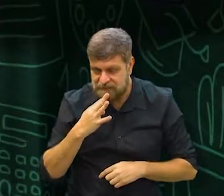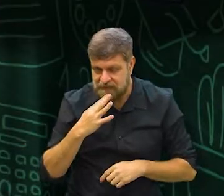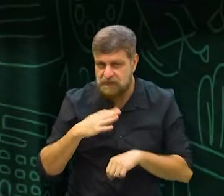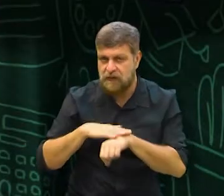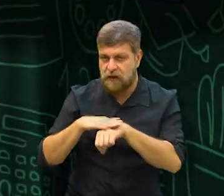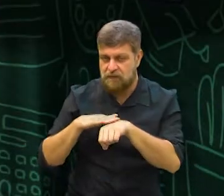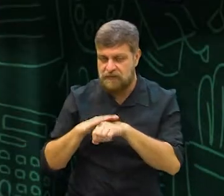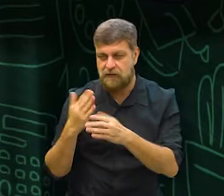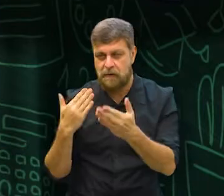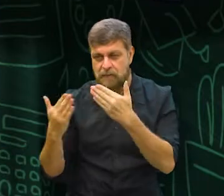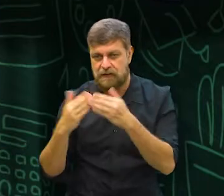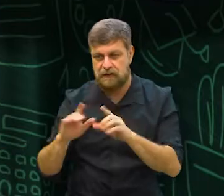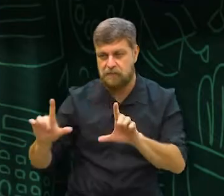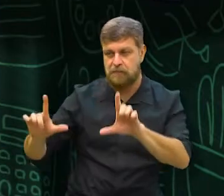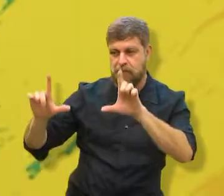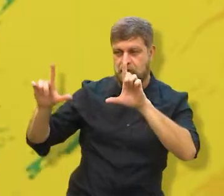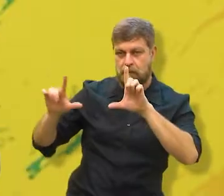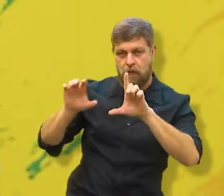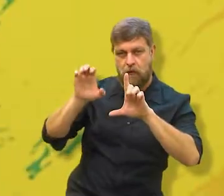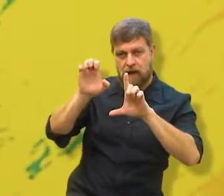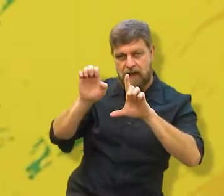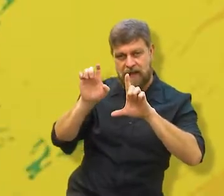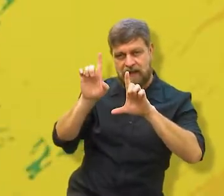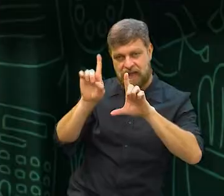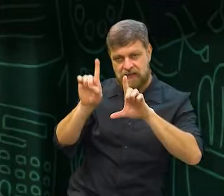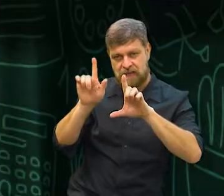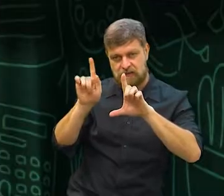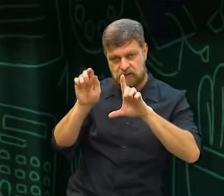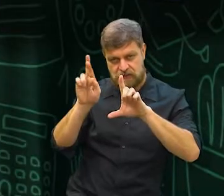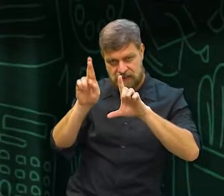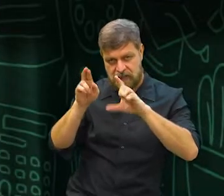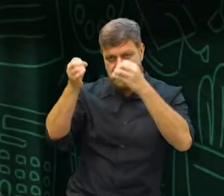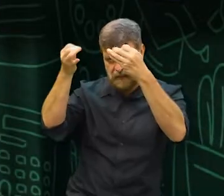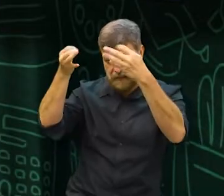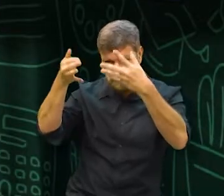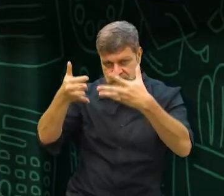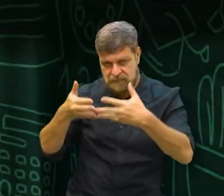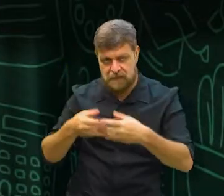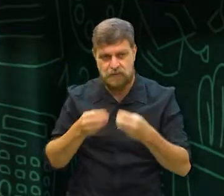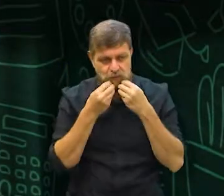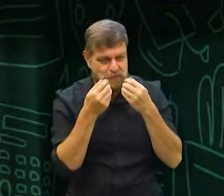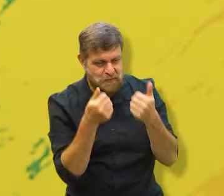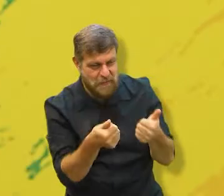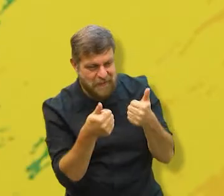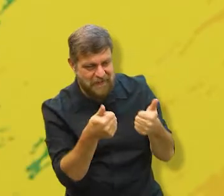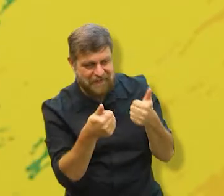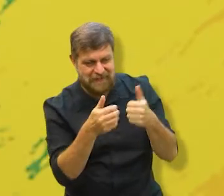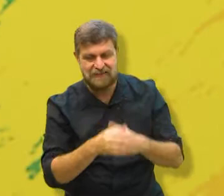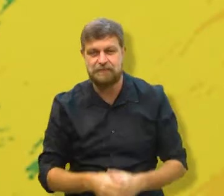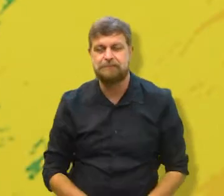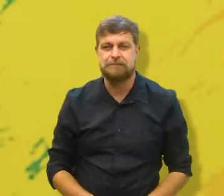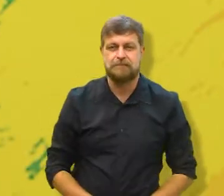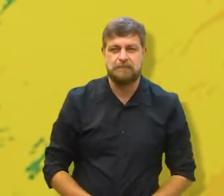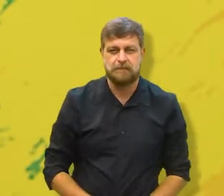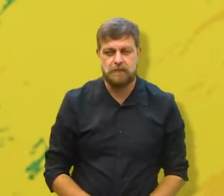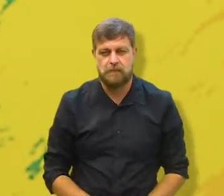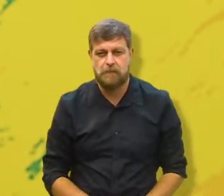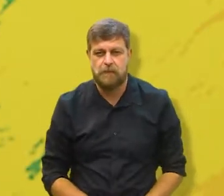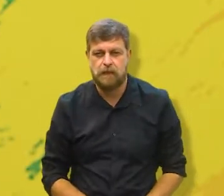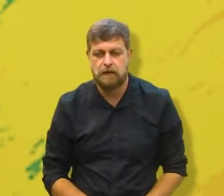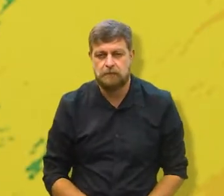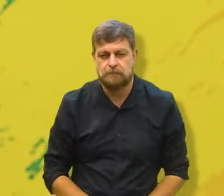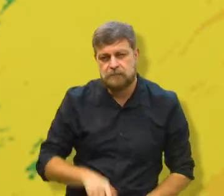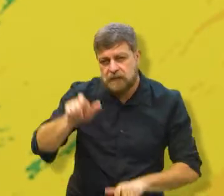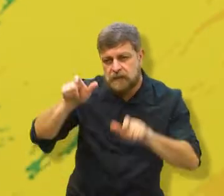a gente vai bater um papo com o Edgar, que vai explicar direitinho. Tudo bem, Edgar? Tudo jóia? Então tá bom. Bom,